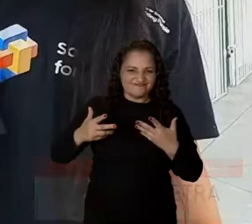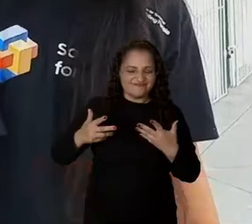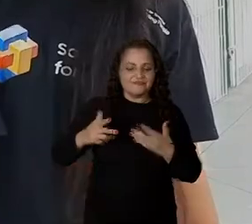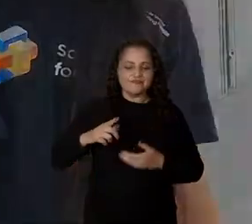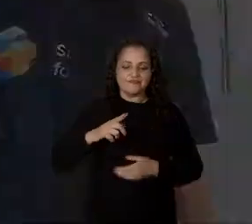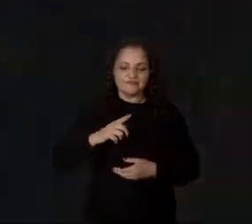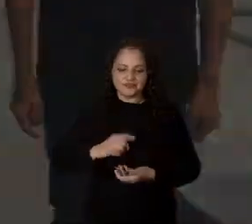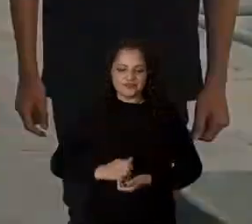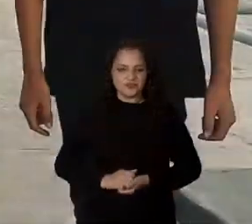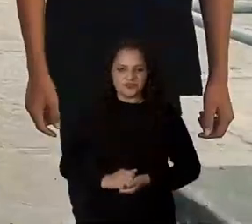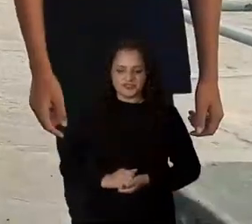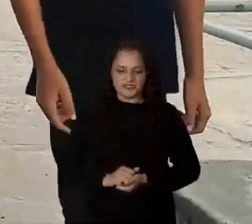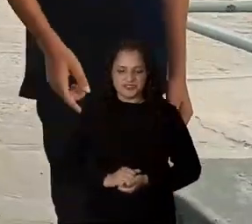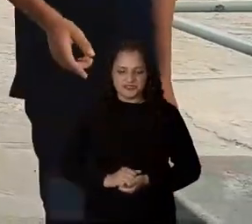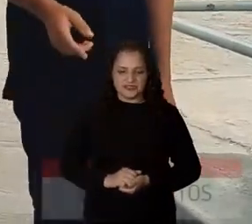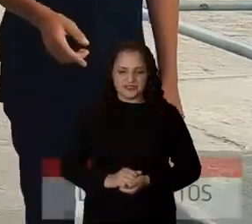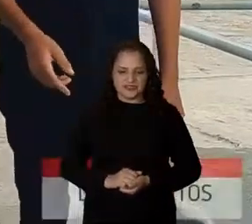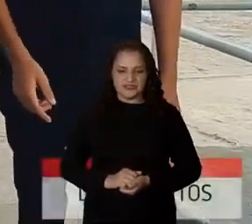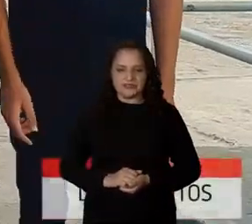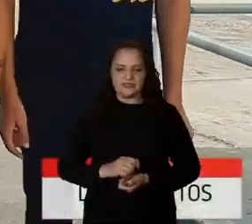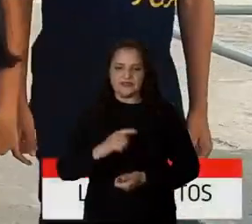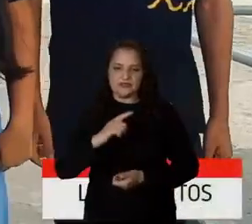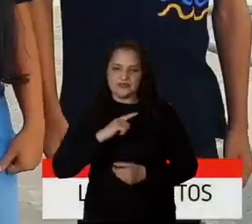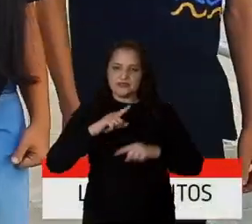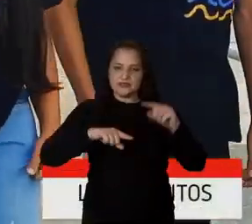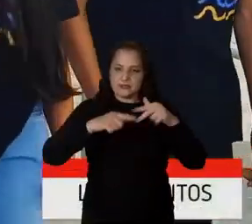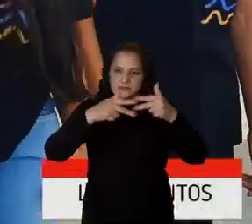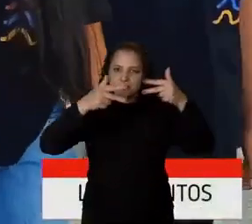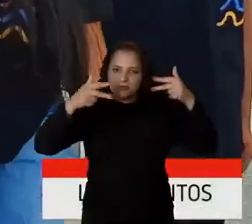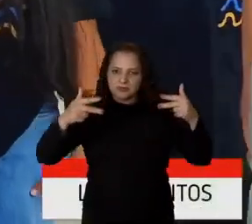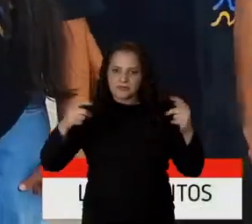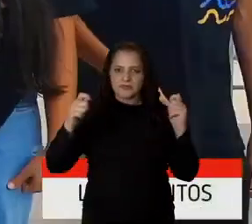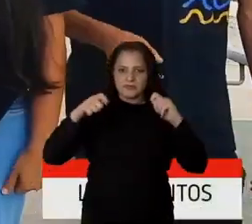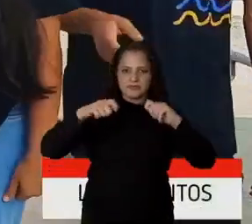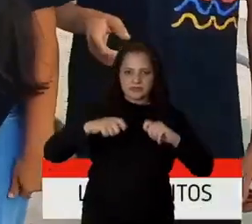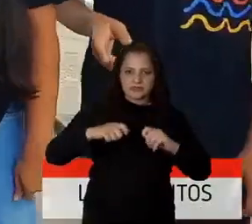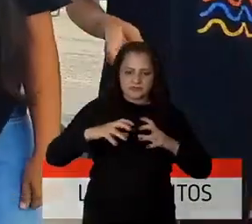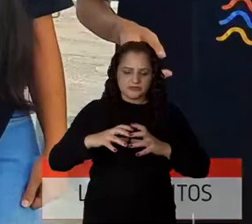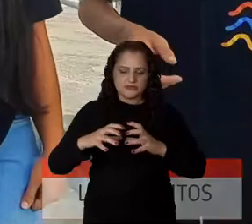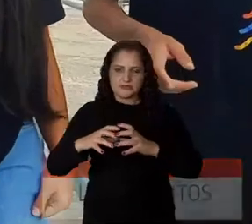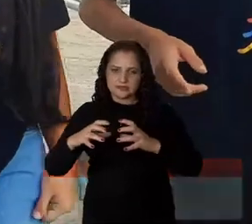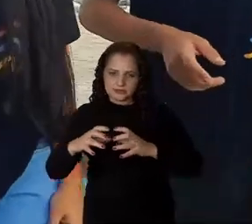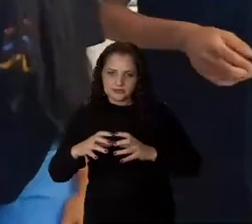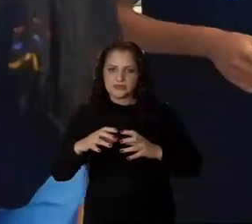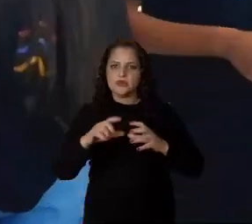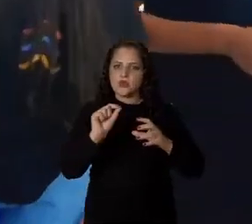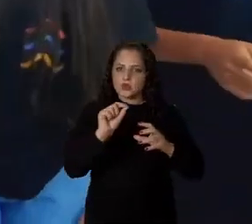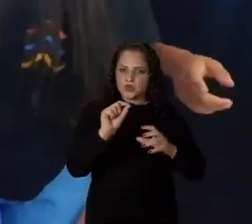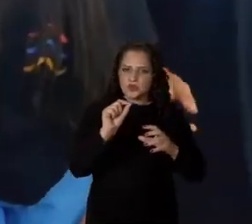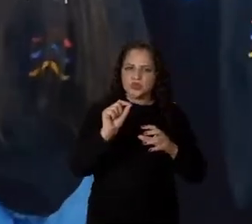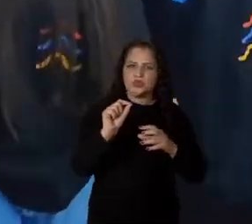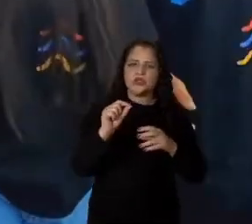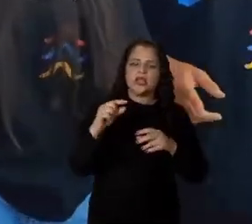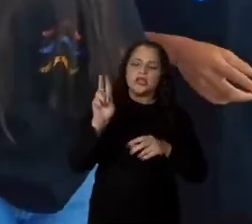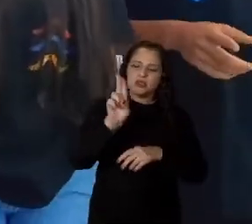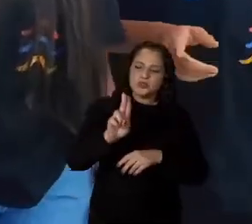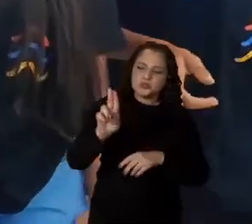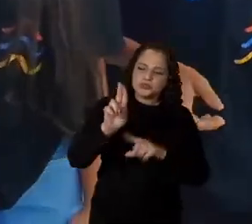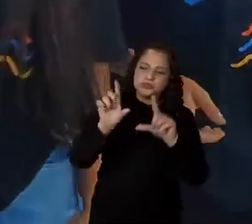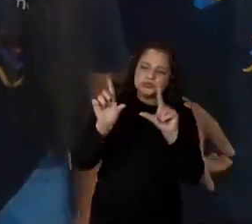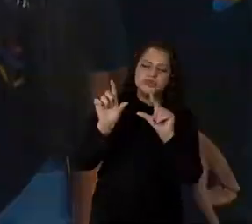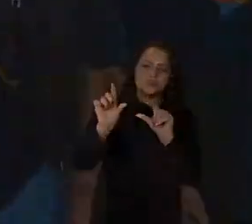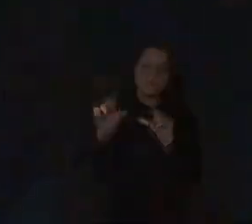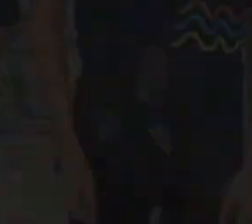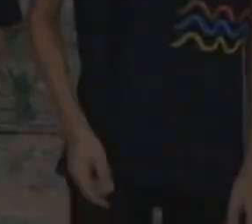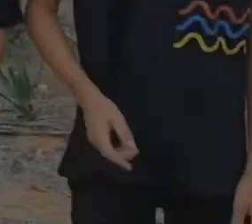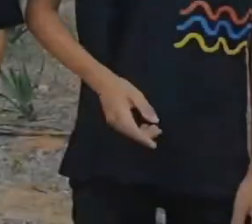do sisal? E que a partir dessa matéria-prima é possível produzir luvas biodegradáveis com um tempo de degradação de 6